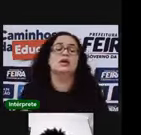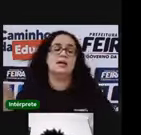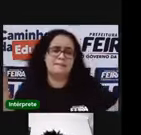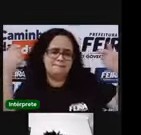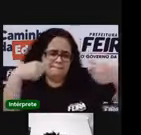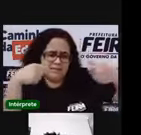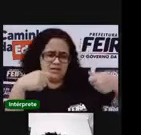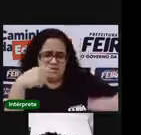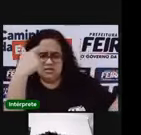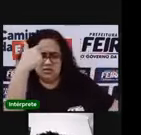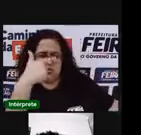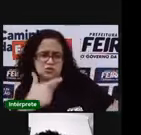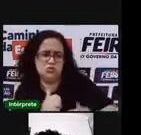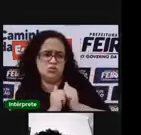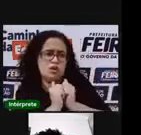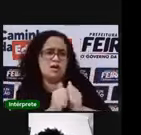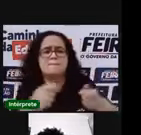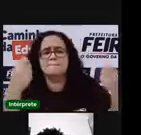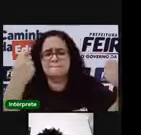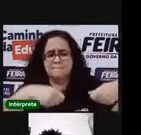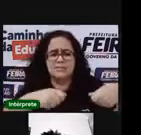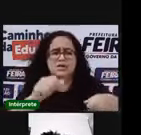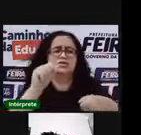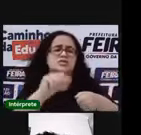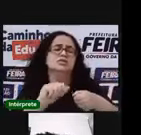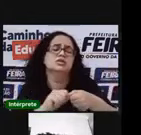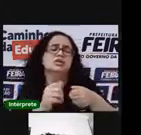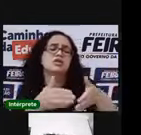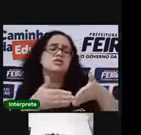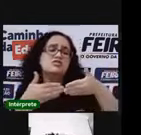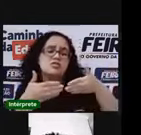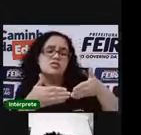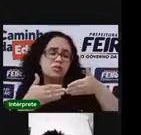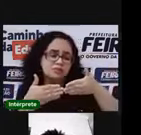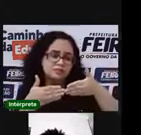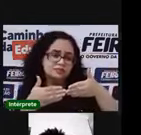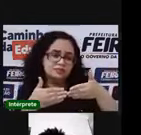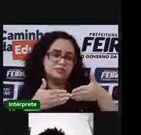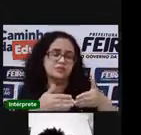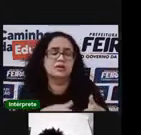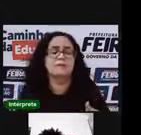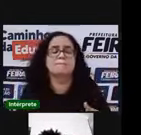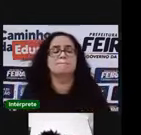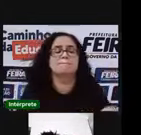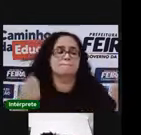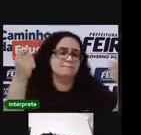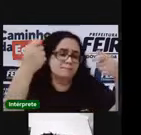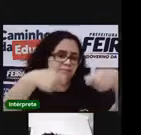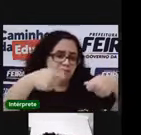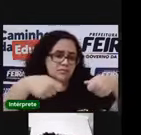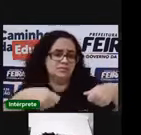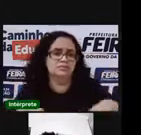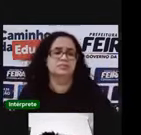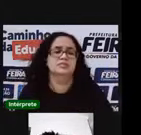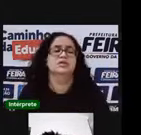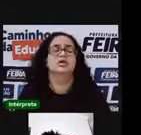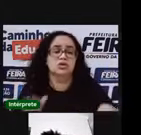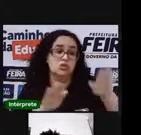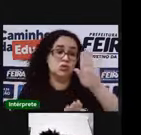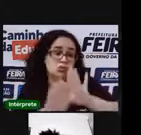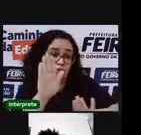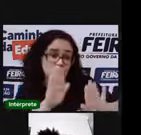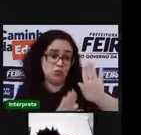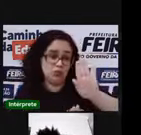de mim, a pessoa que precisa que eu faça um favor, é a pessoa que precisa que eu cuide,